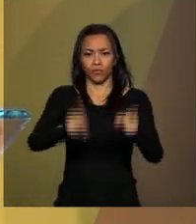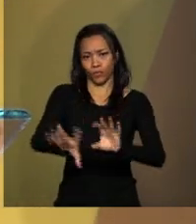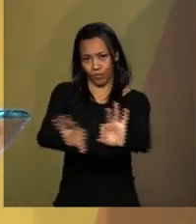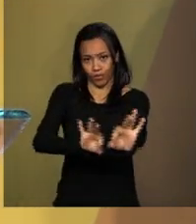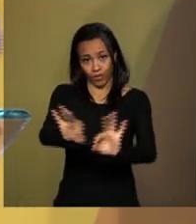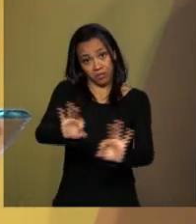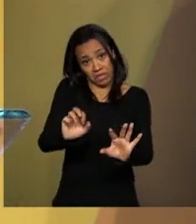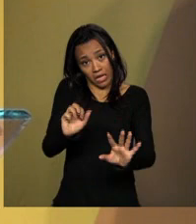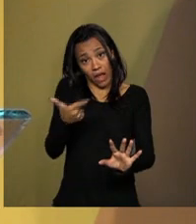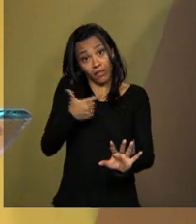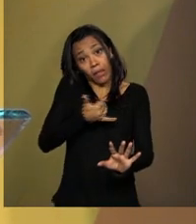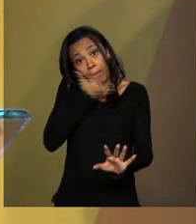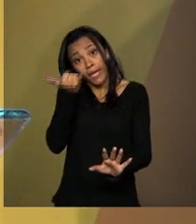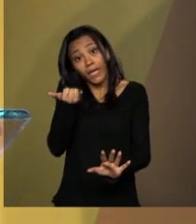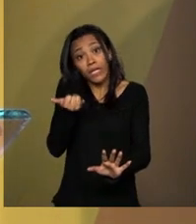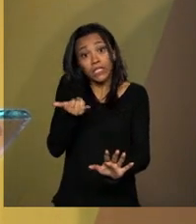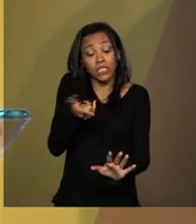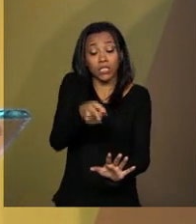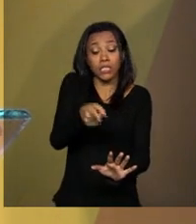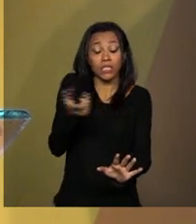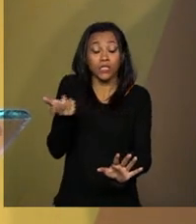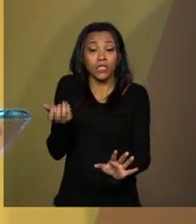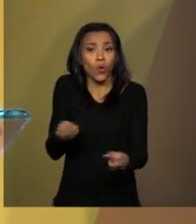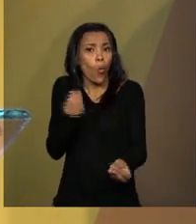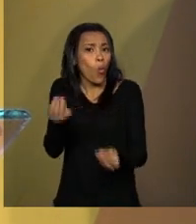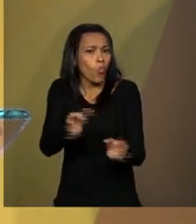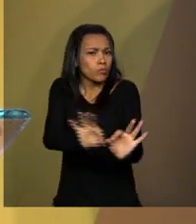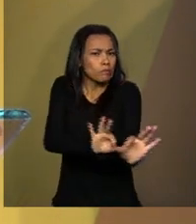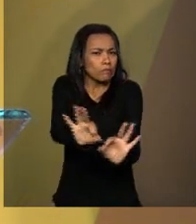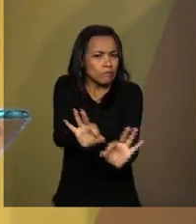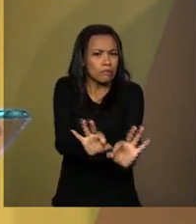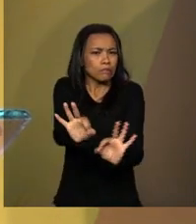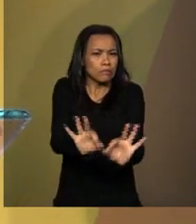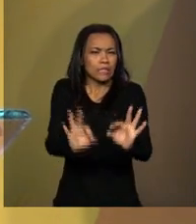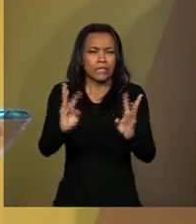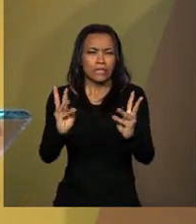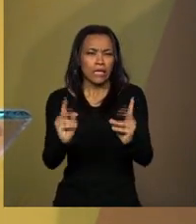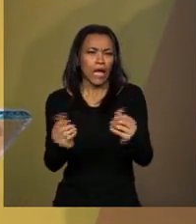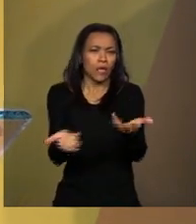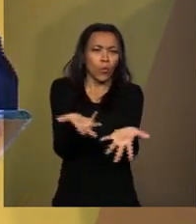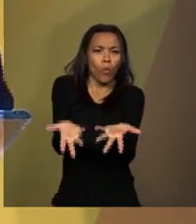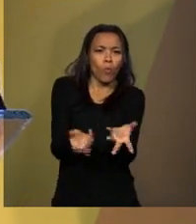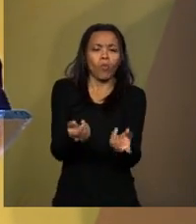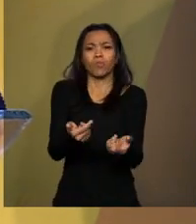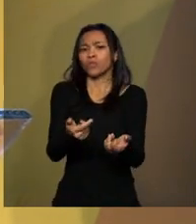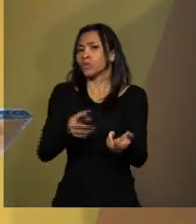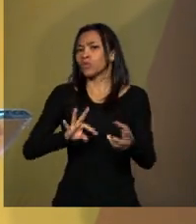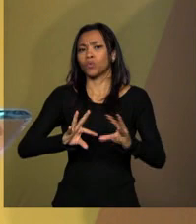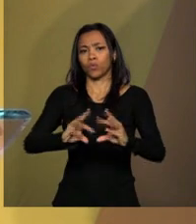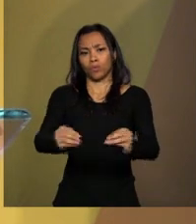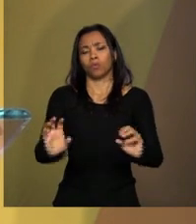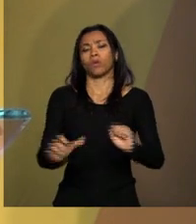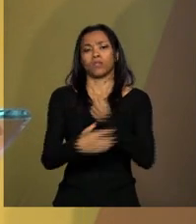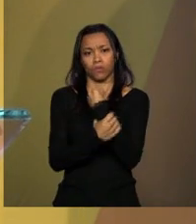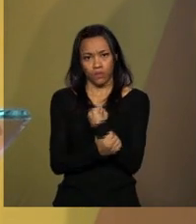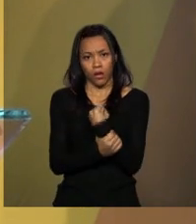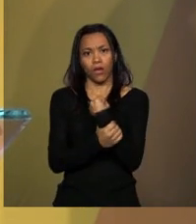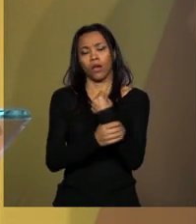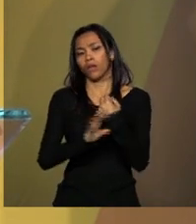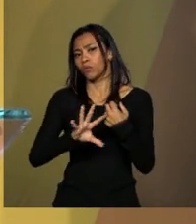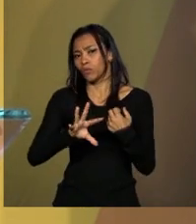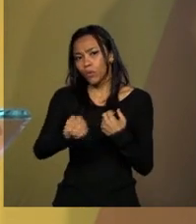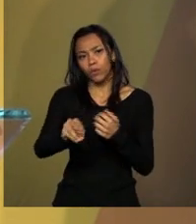dependendo da complexidade do projeto de todas as garantias todas as